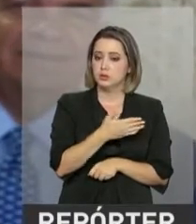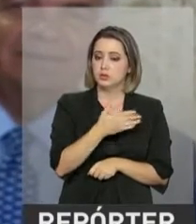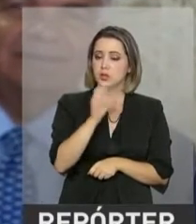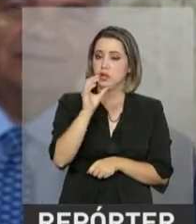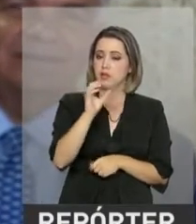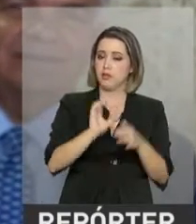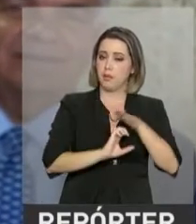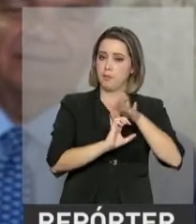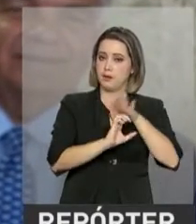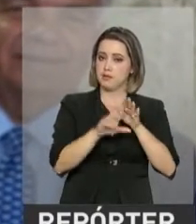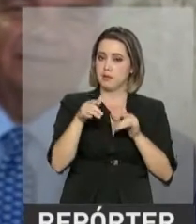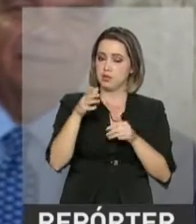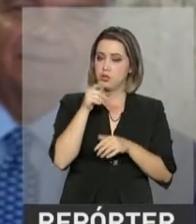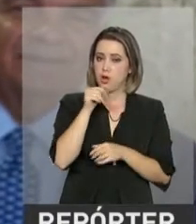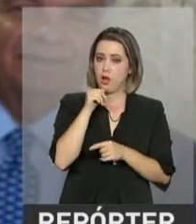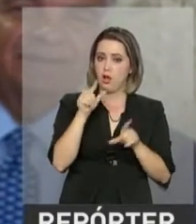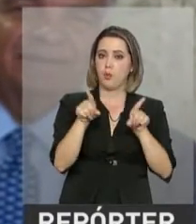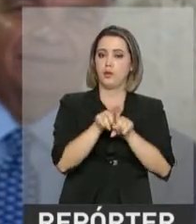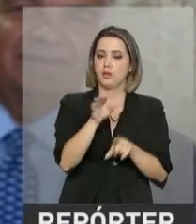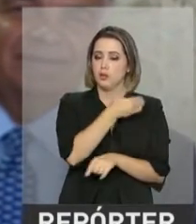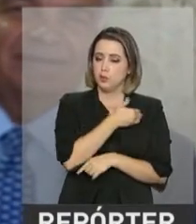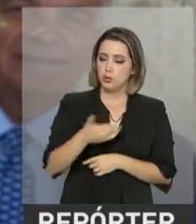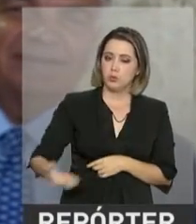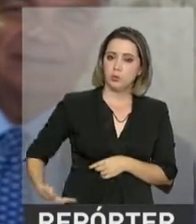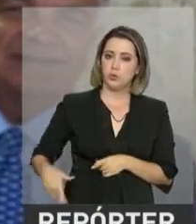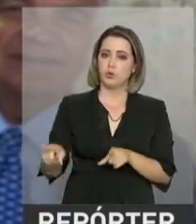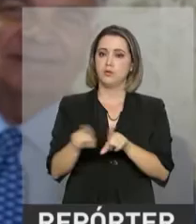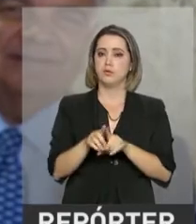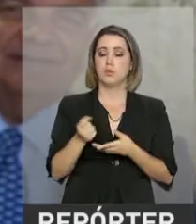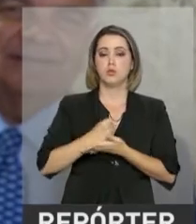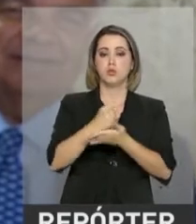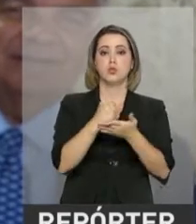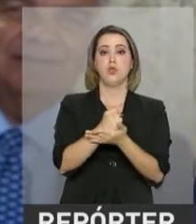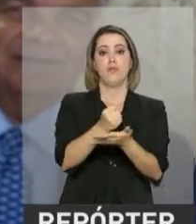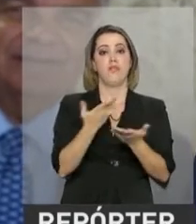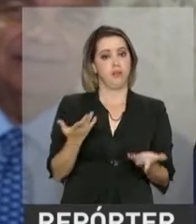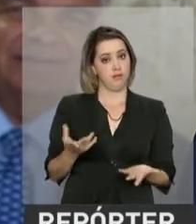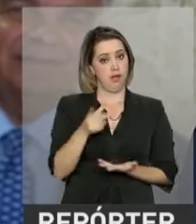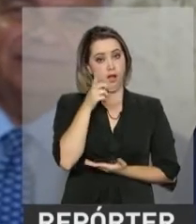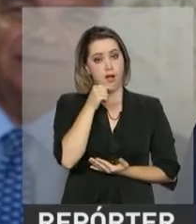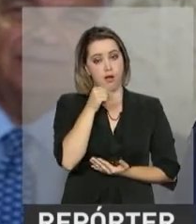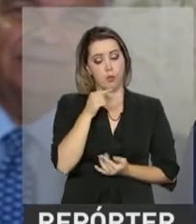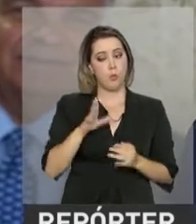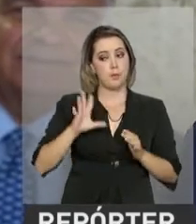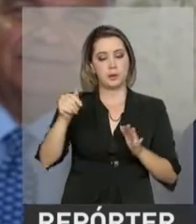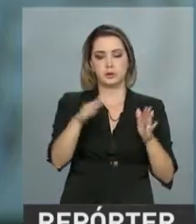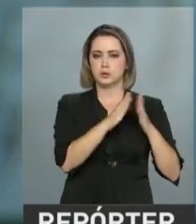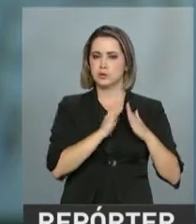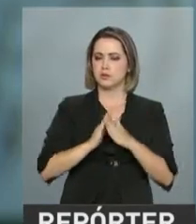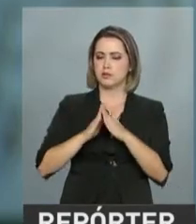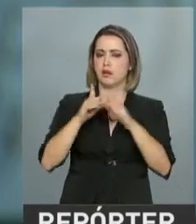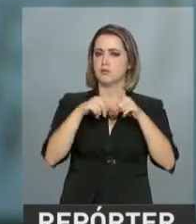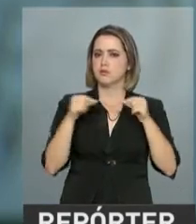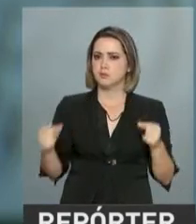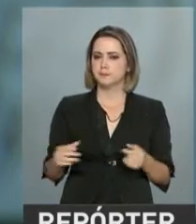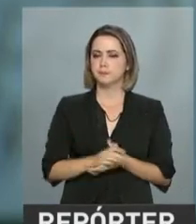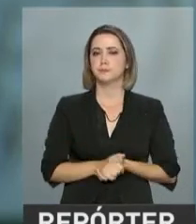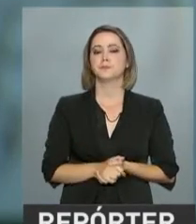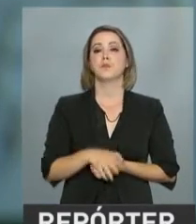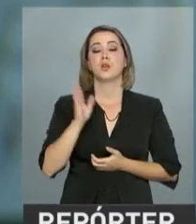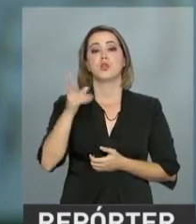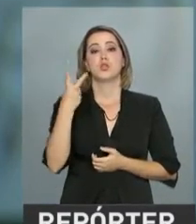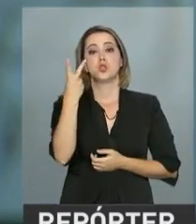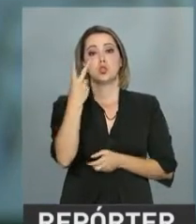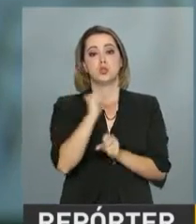caesb por parte do governo do estado no sentido de garantir a oferta hídrica para os lares do brasil há dois anos o distrito